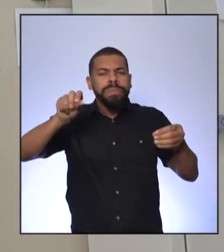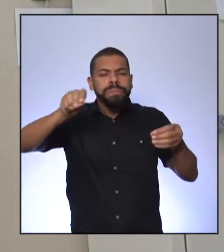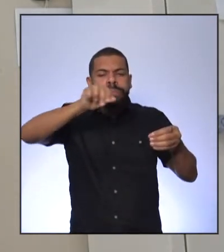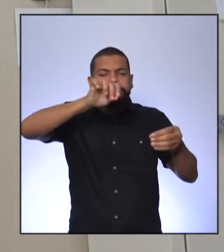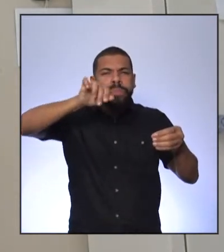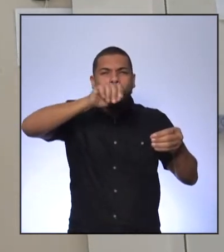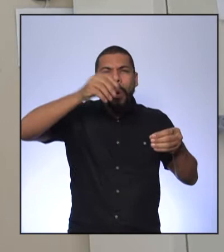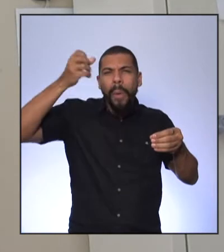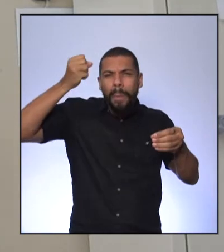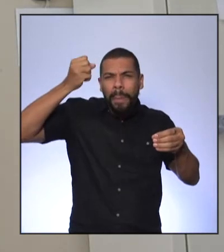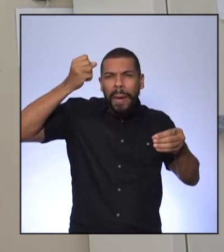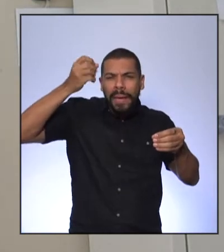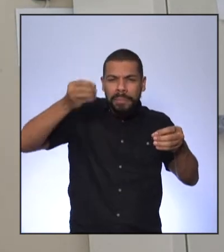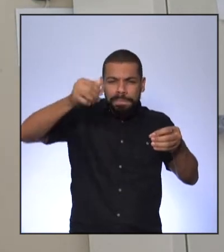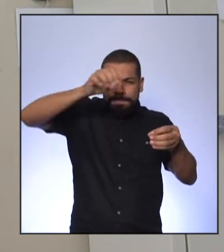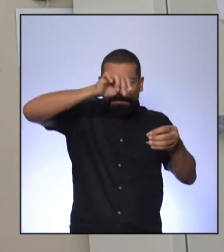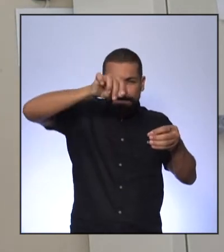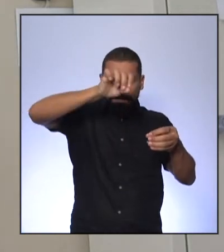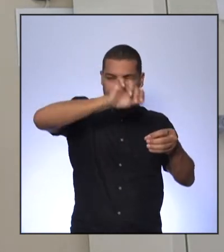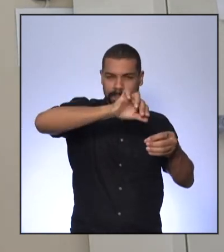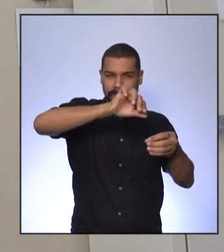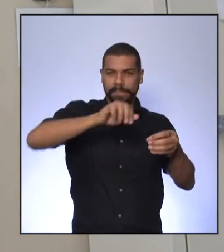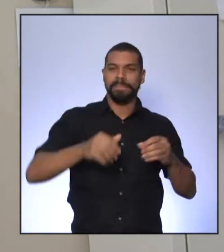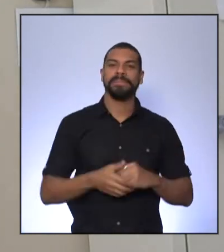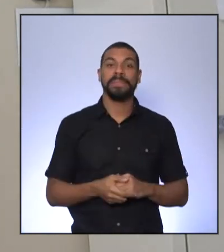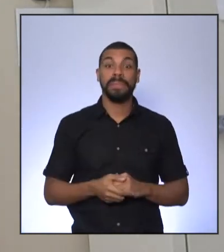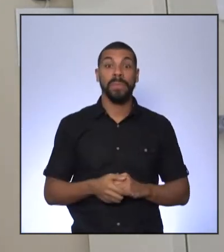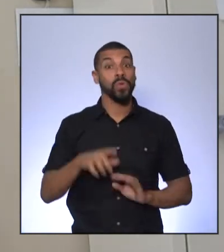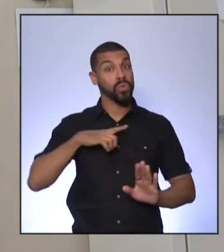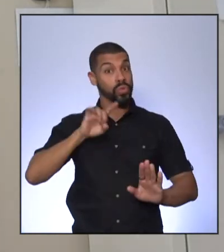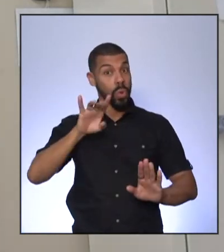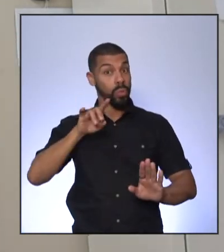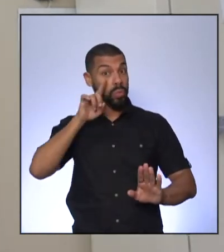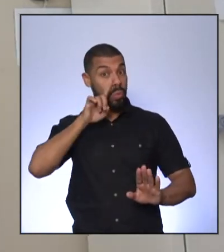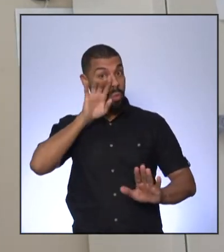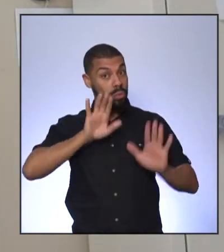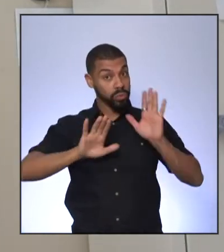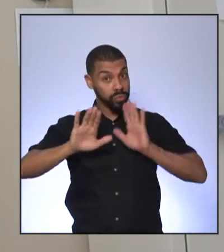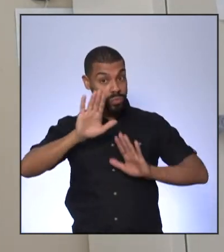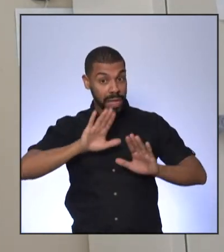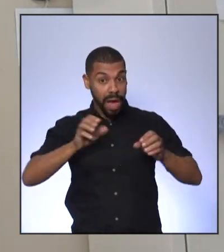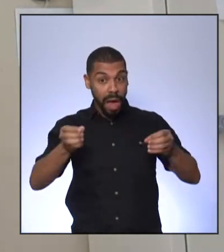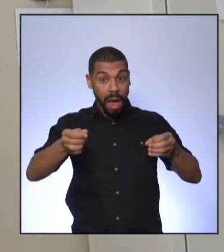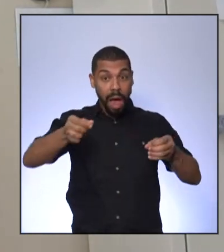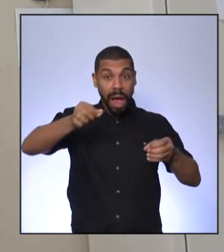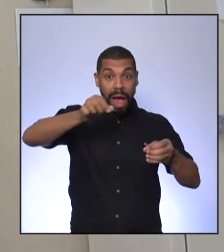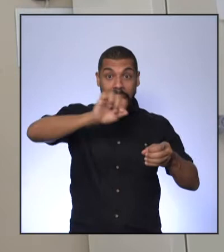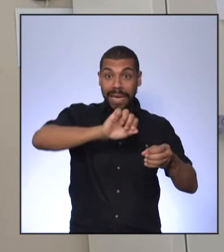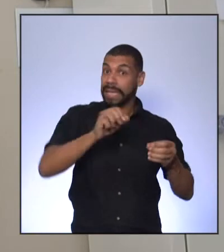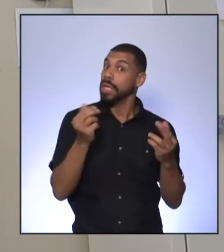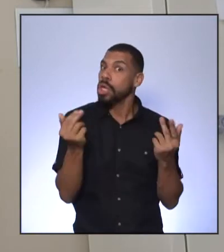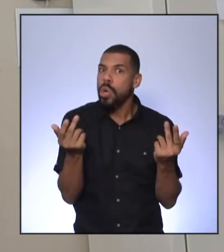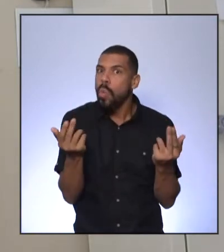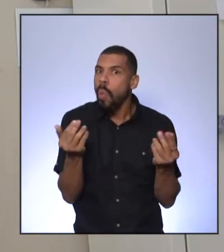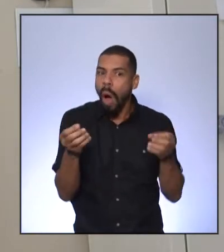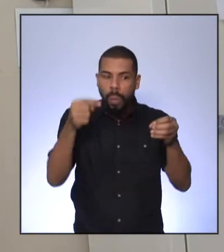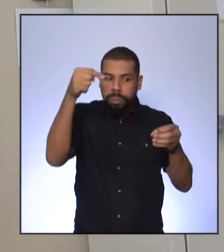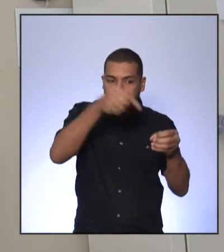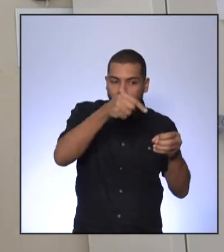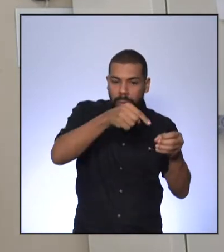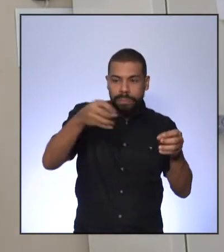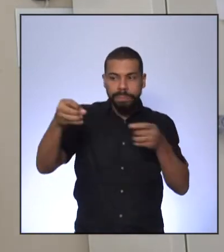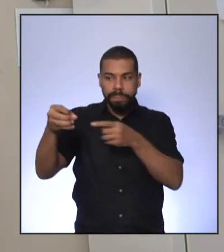bicarbonato de sódio. Eu tenho que tomar o cuidado de adicionar quantidades iguais de bicarbonato de